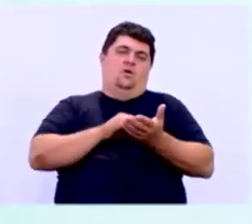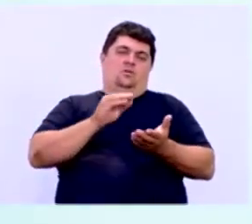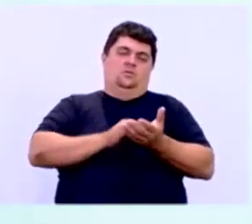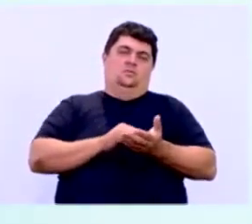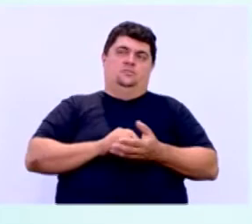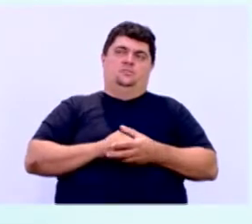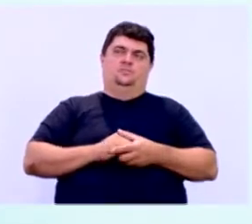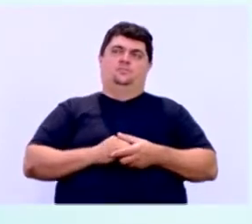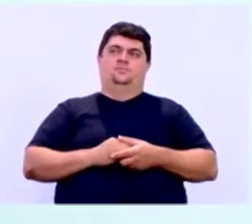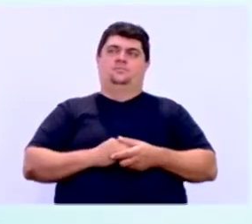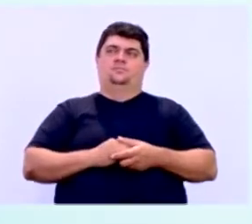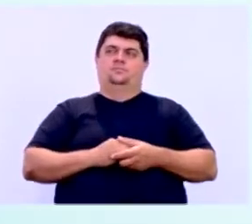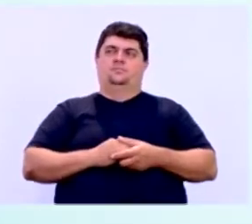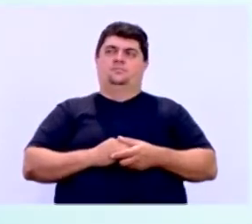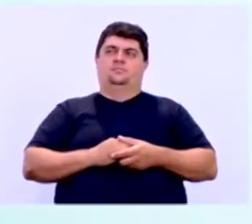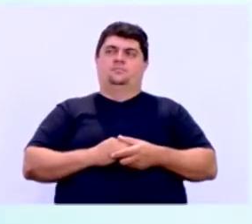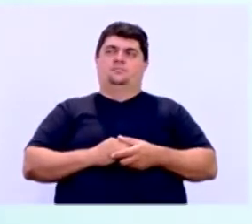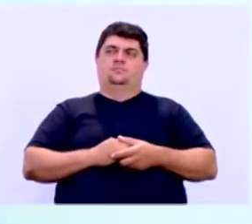organização.